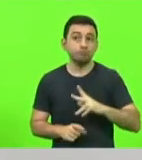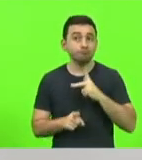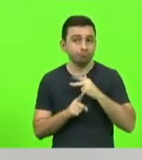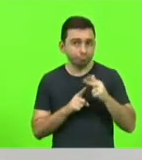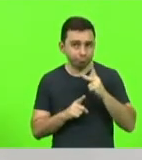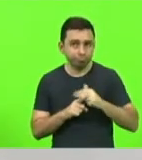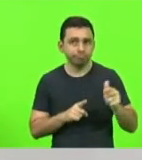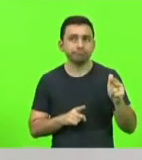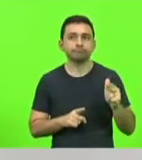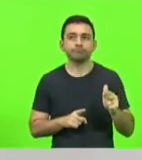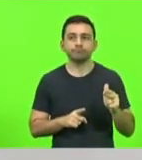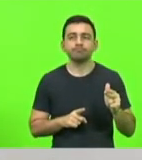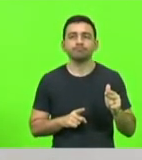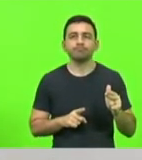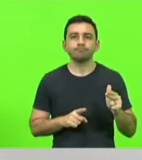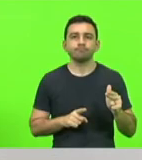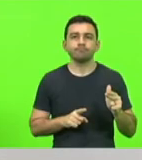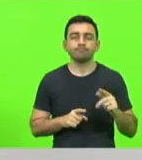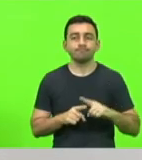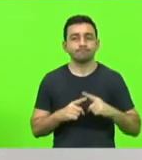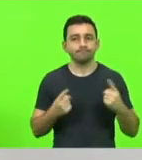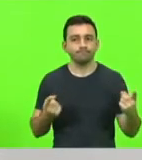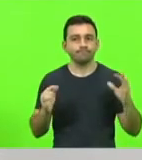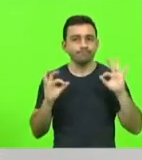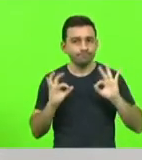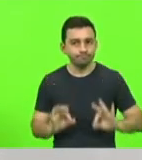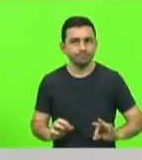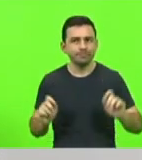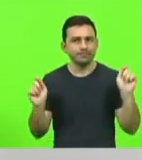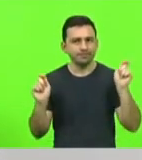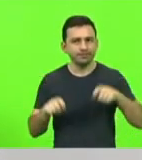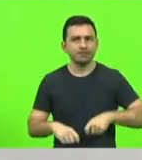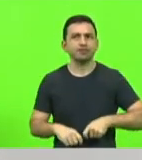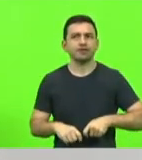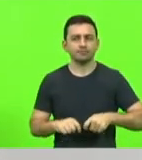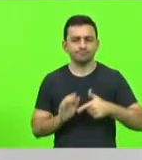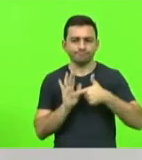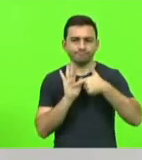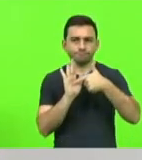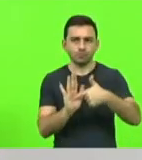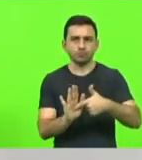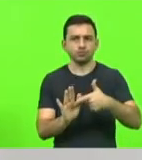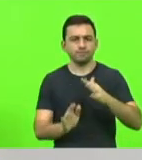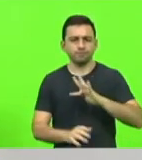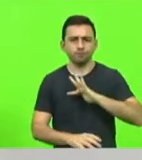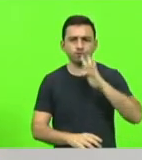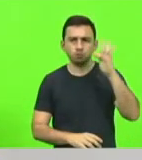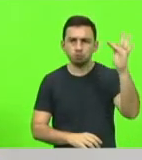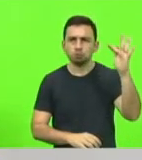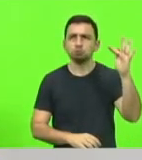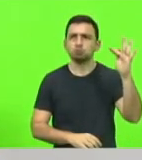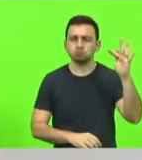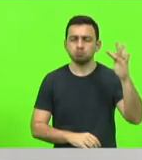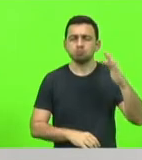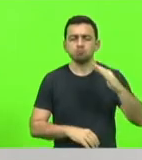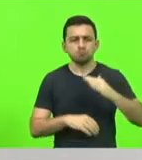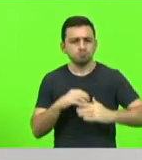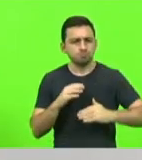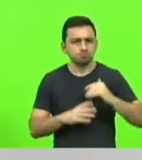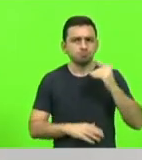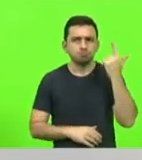e que isso certamente traz bons resultados para um futuro promissor, e que a nossa